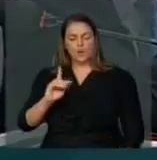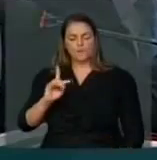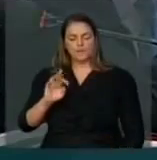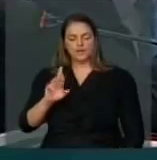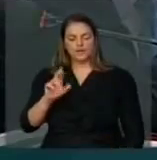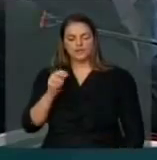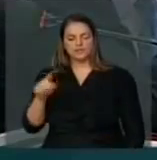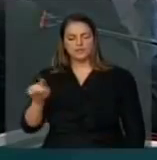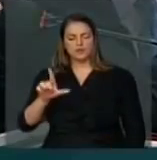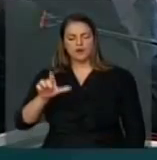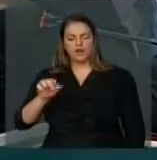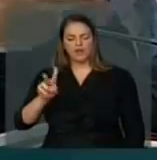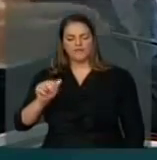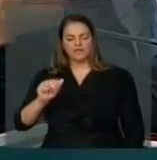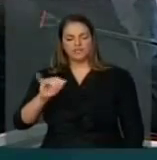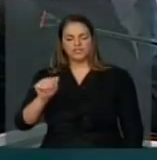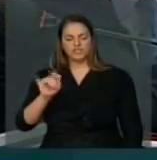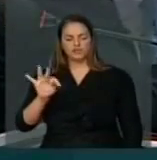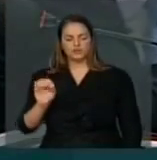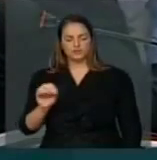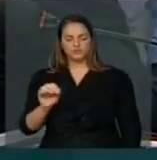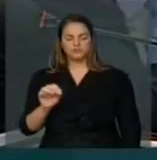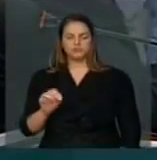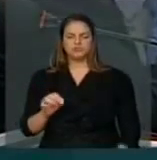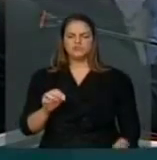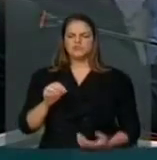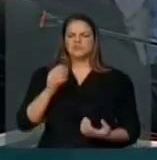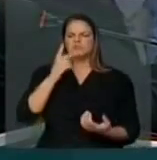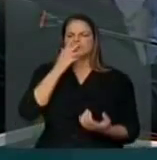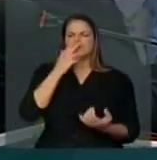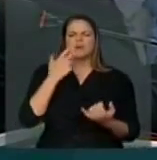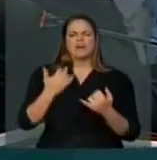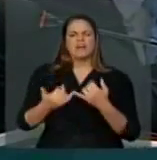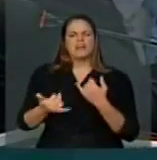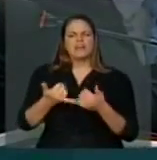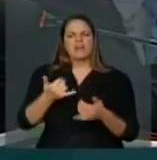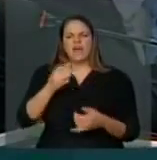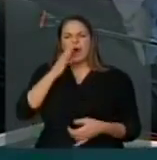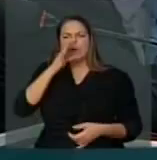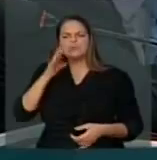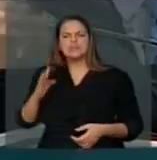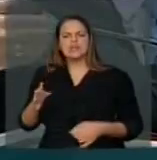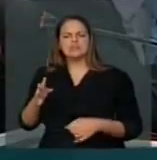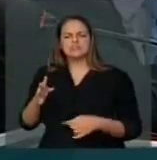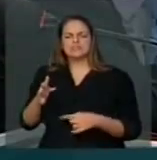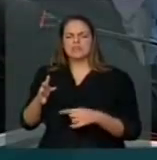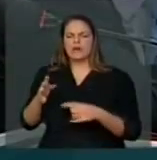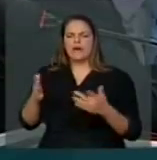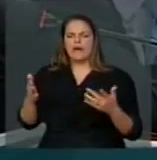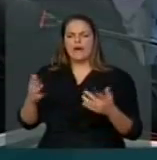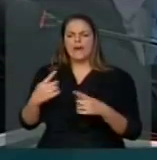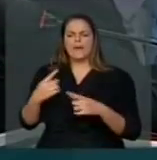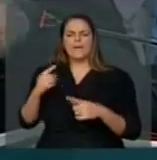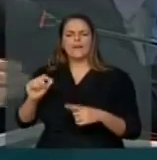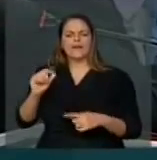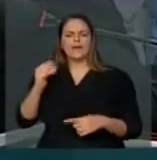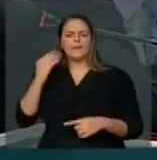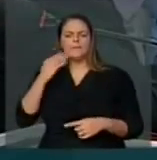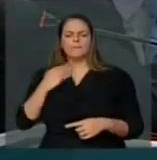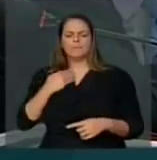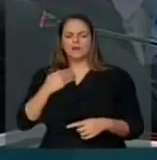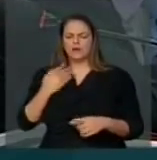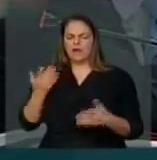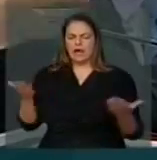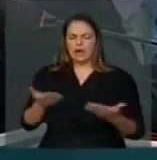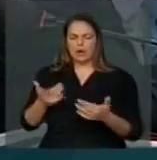de que o BNDES agora está em dificuldade. É como se o BNDES tivesse soltado dinheiro a rodo no país, sem nenhum